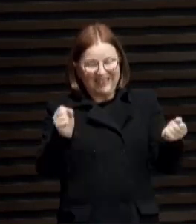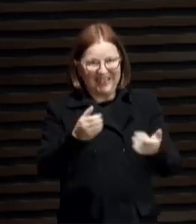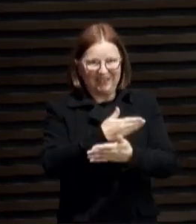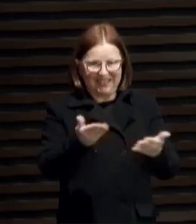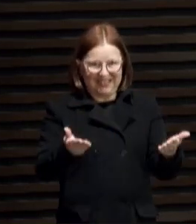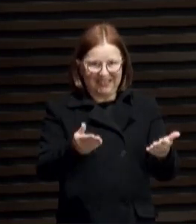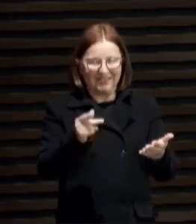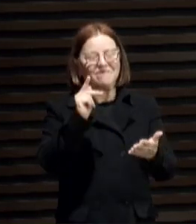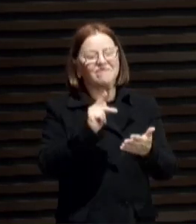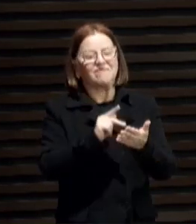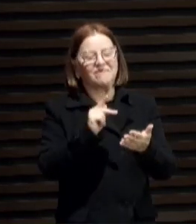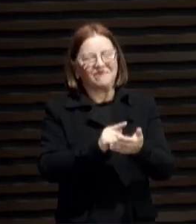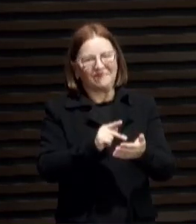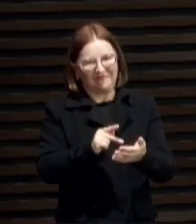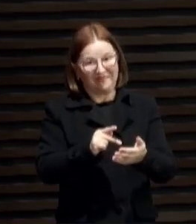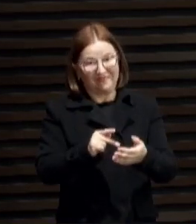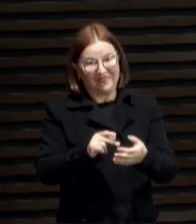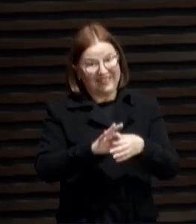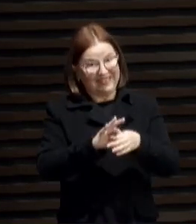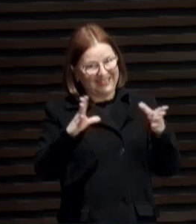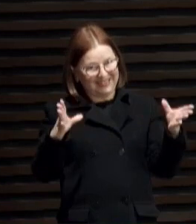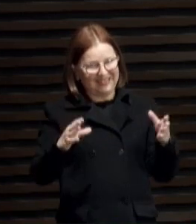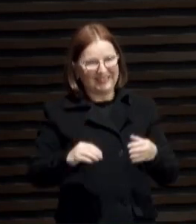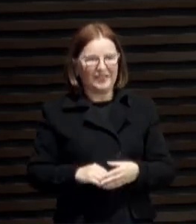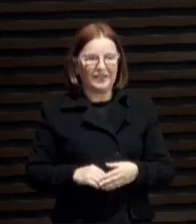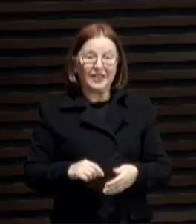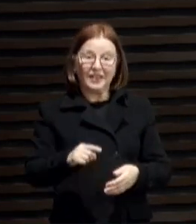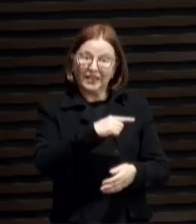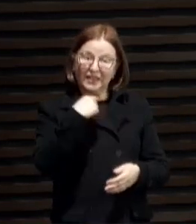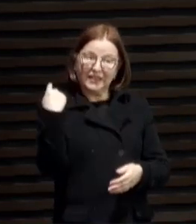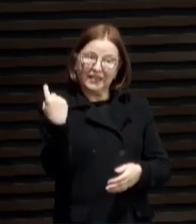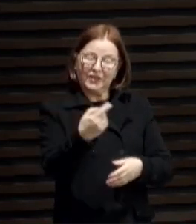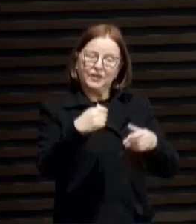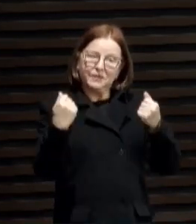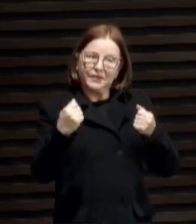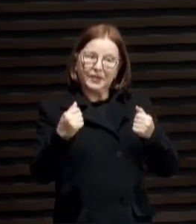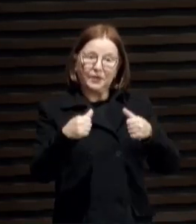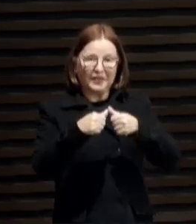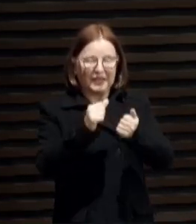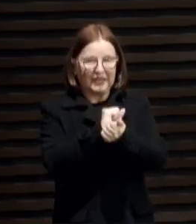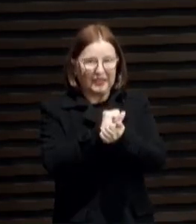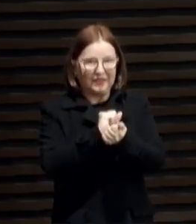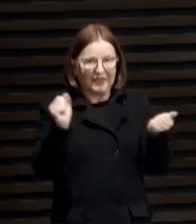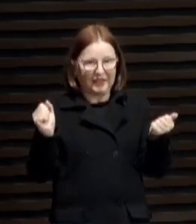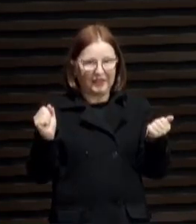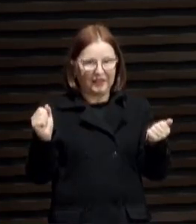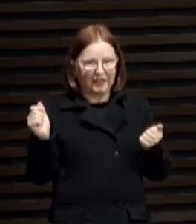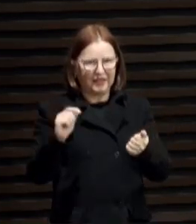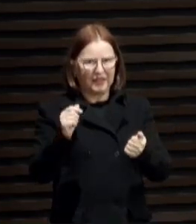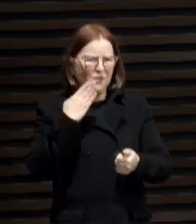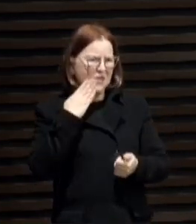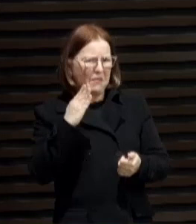verdadeiramente sereis livres. Nós precisamos dessa libertação, não do cativeiro da Babilônia, nem